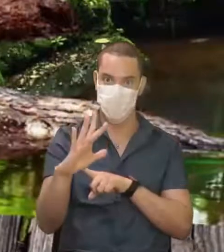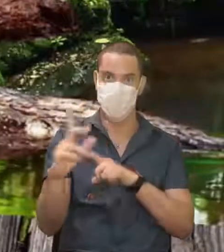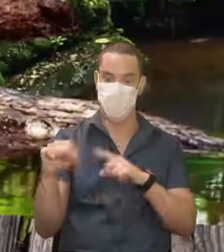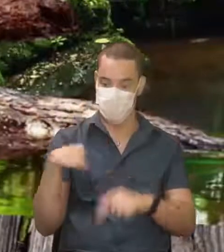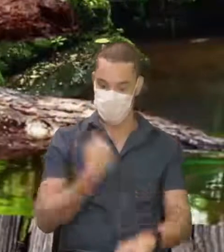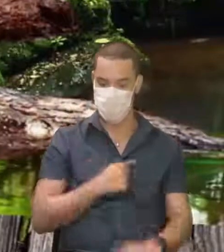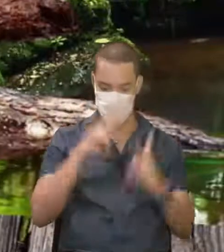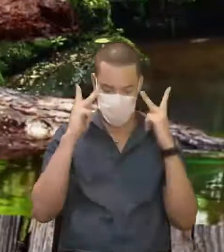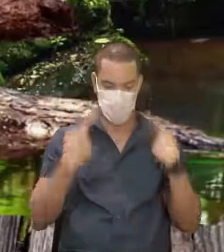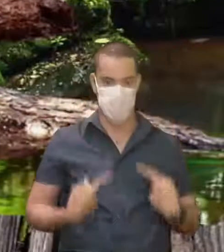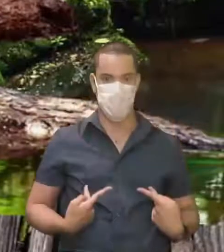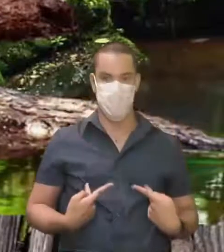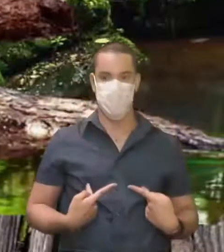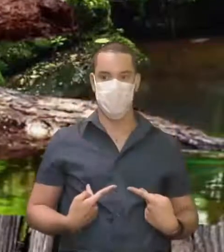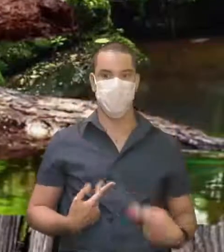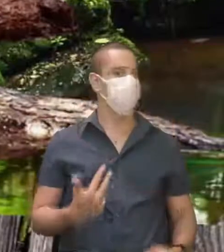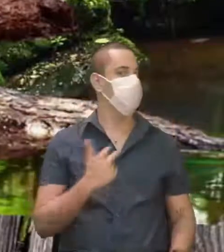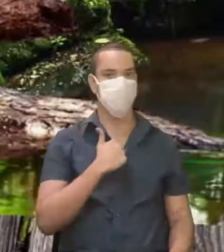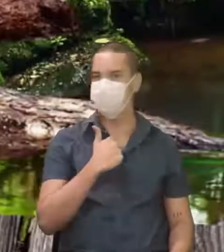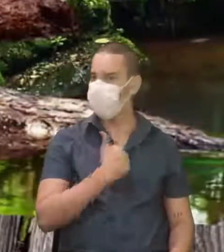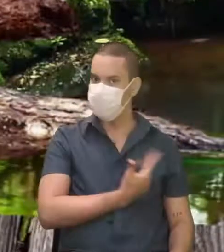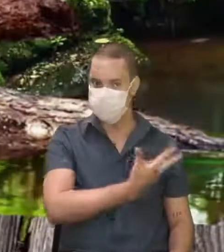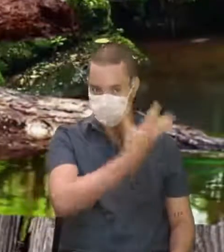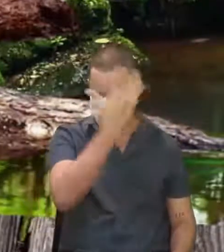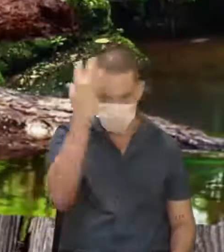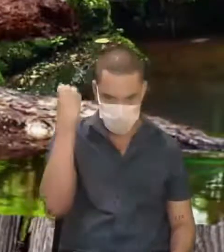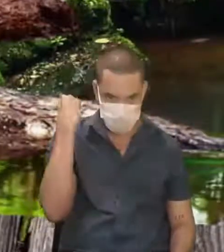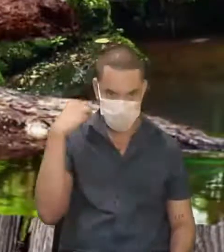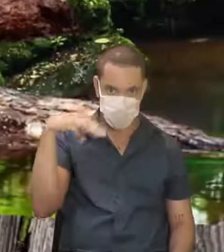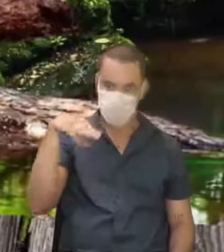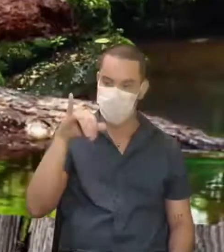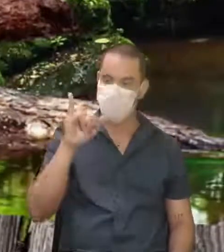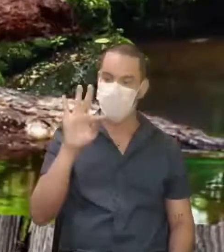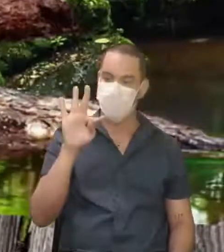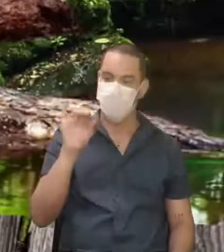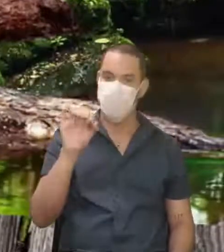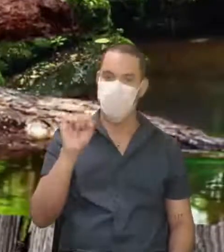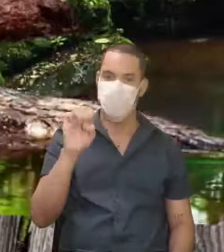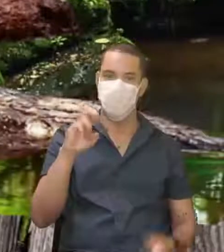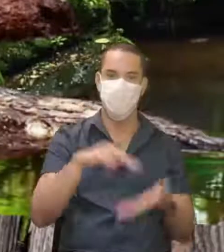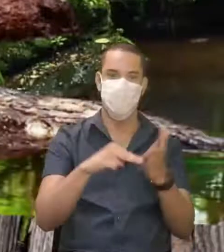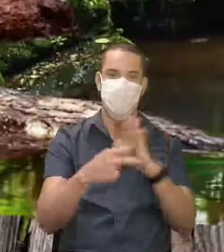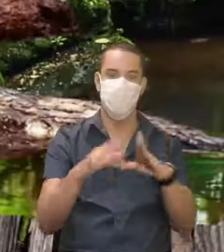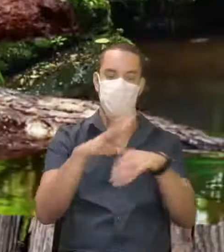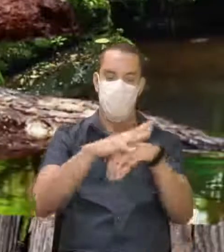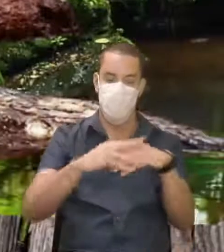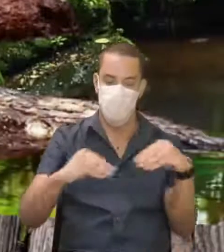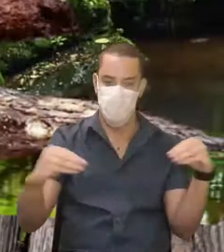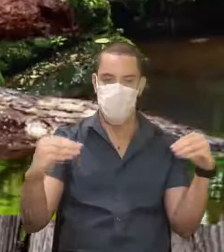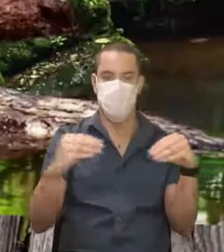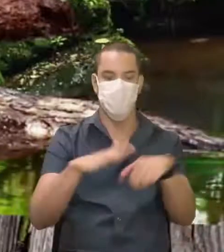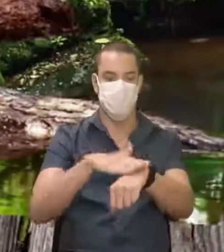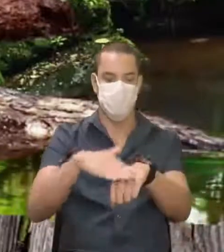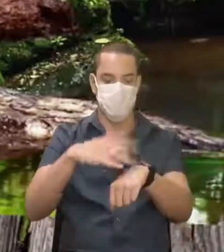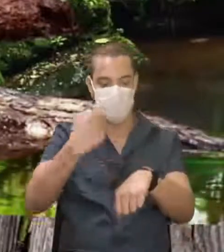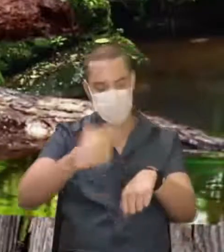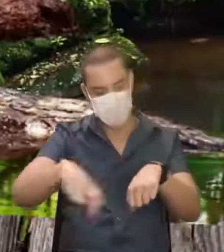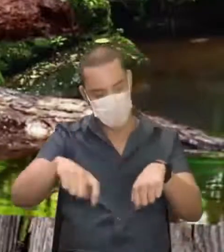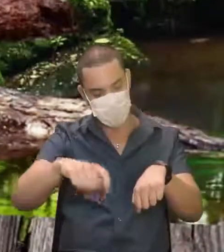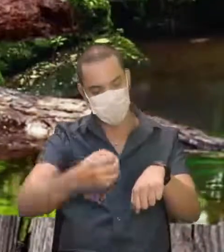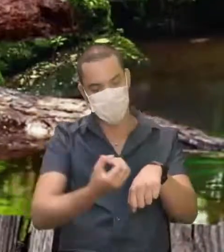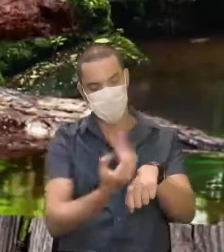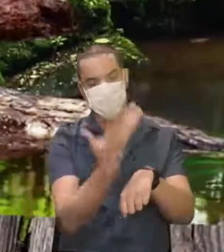gametas. Não pode esquecer isso. Mitose, regeneração, tecidos